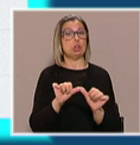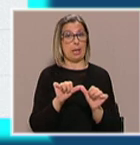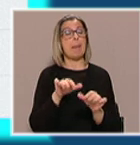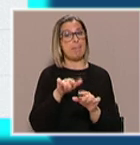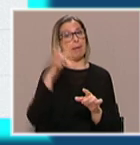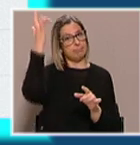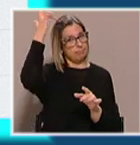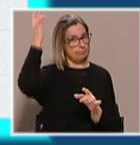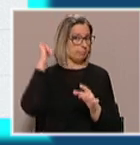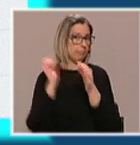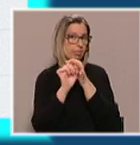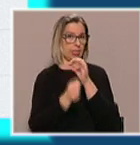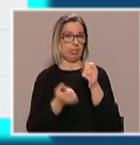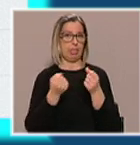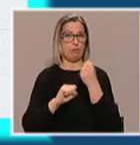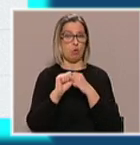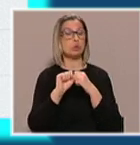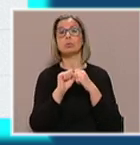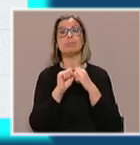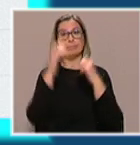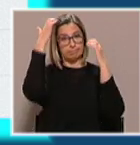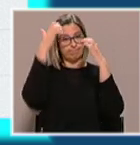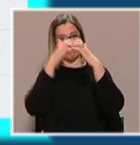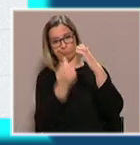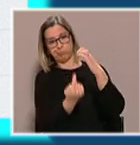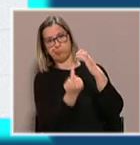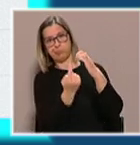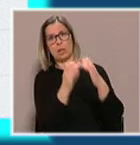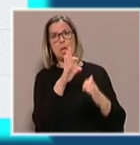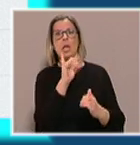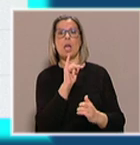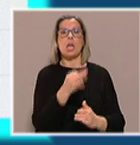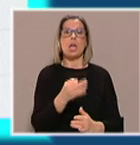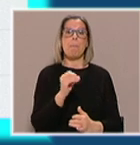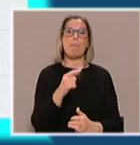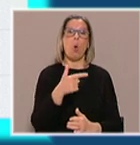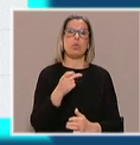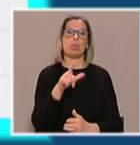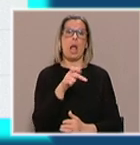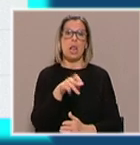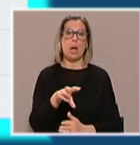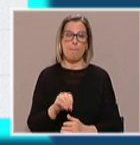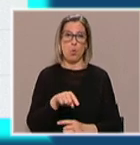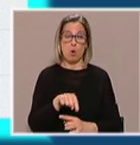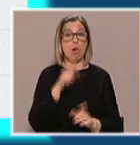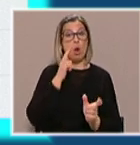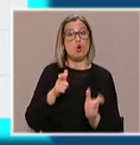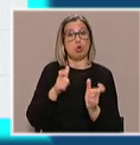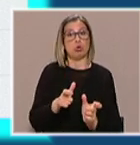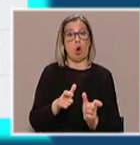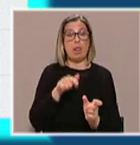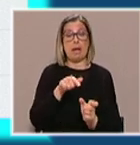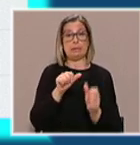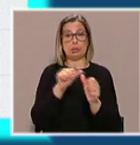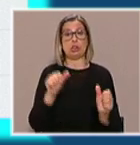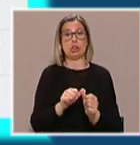O hipotálamo é responsável por coordenar o sistema neurohormonal. E como? Ele